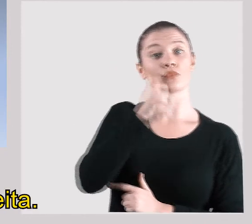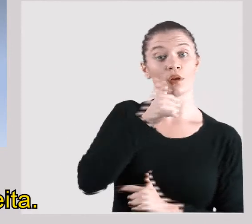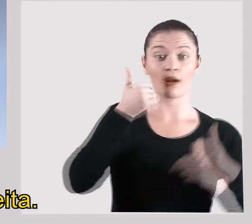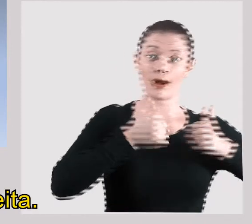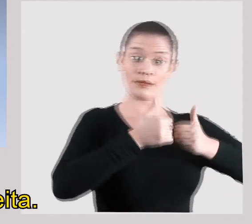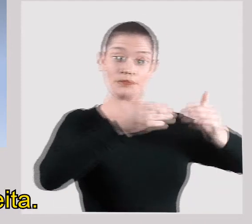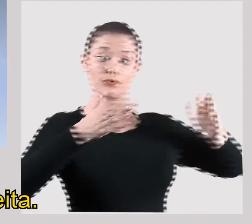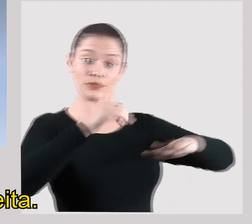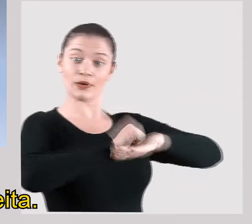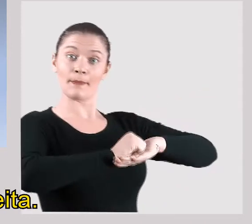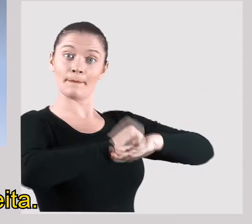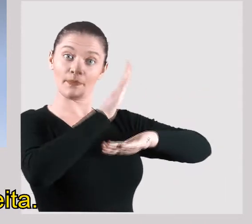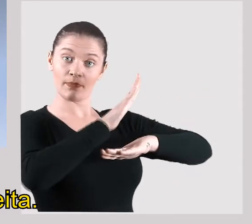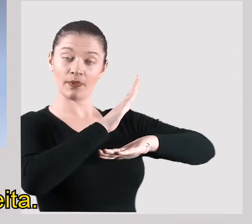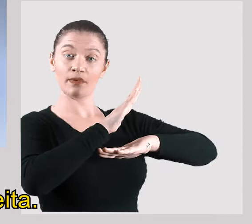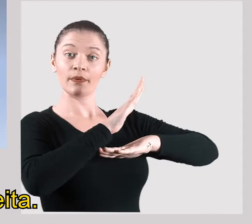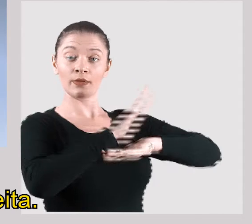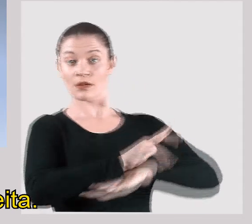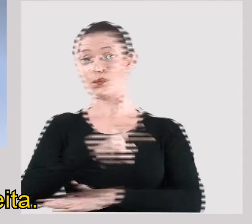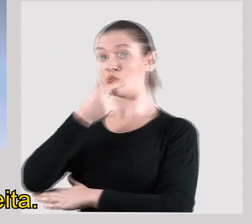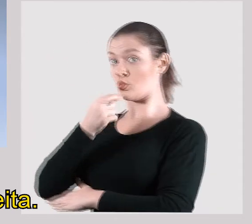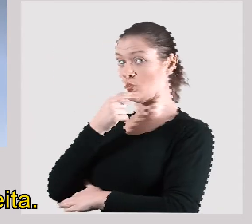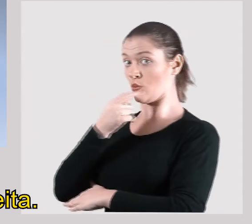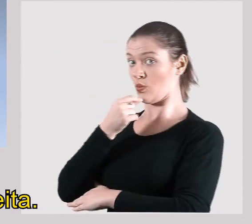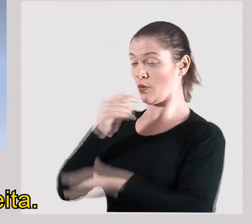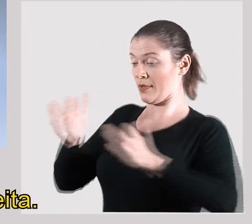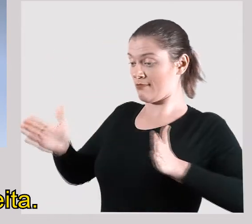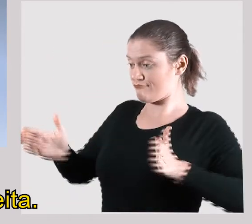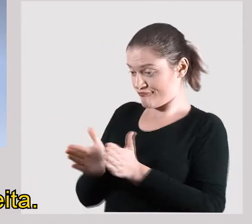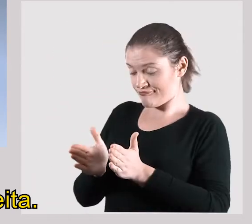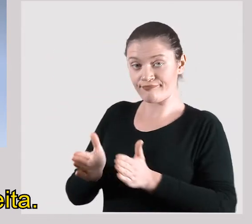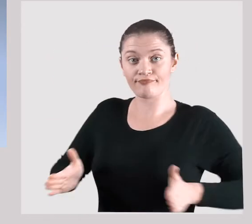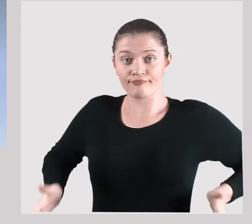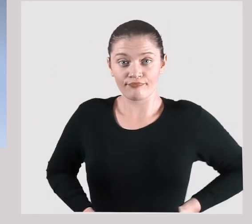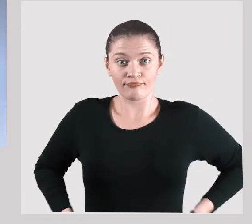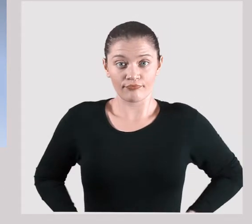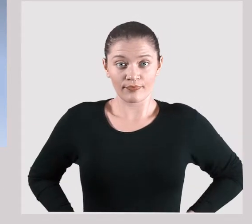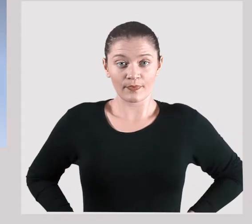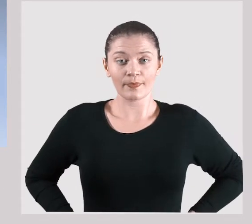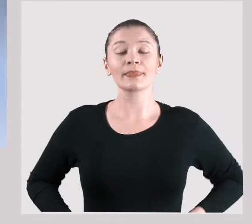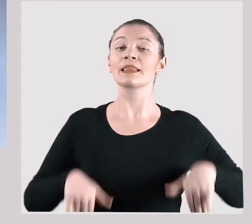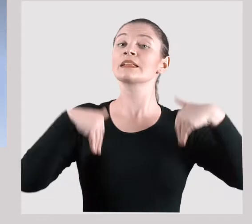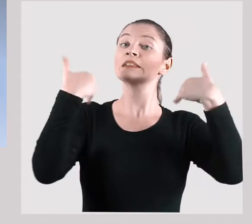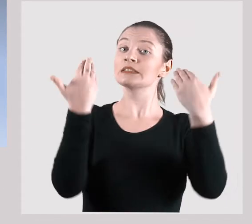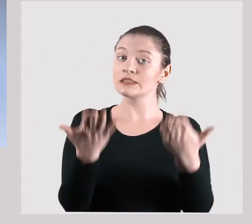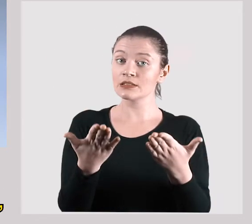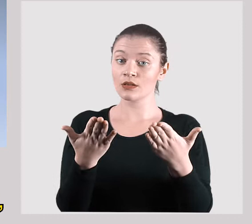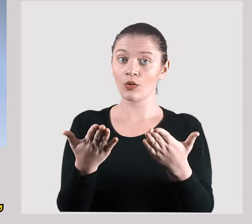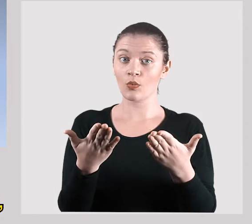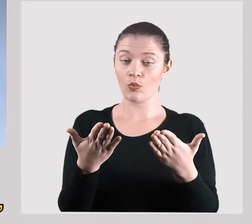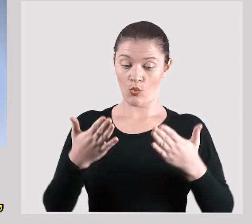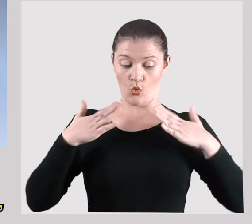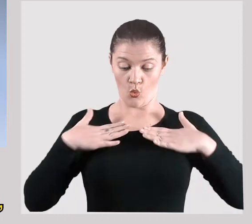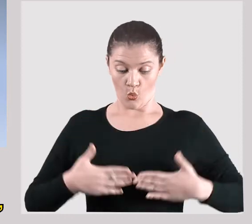e a bacia do homem é mais estreita. Então é isso, assim, o corpo é uma sinfonia, né?